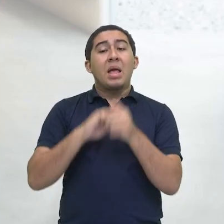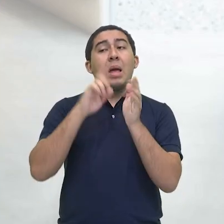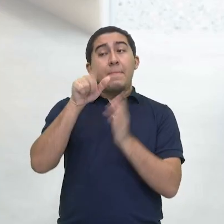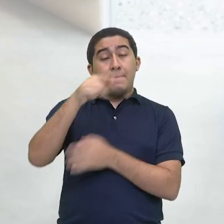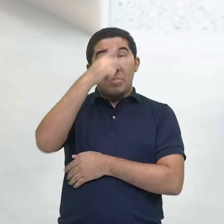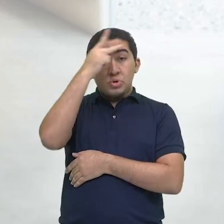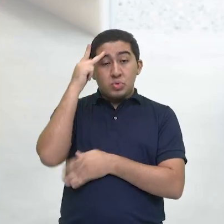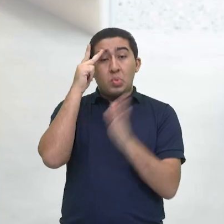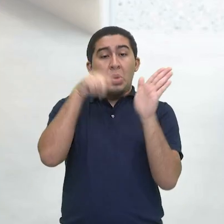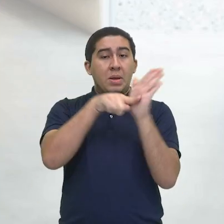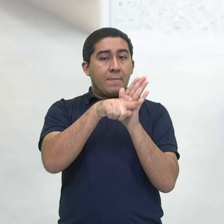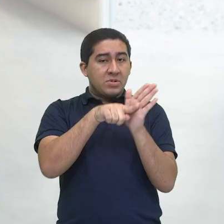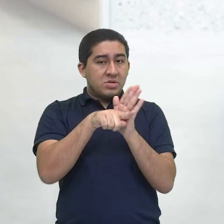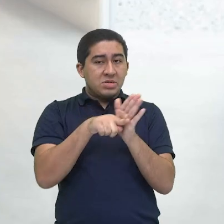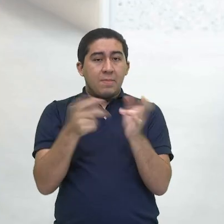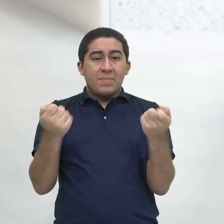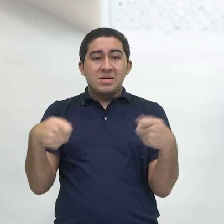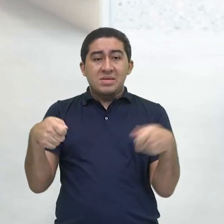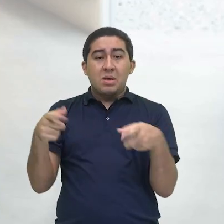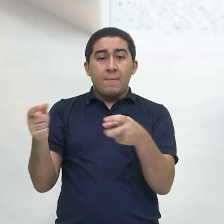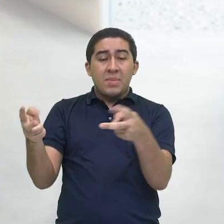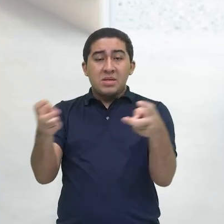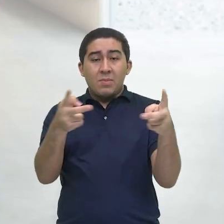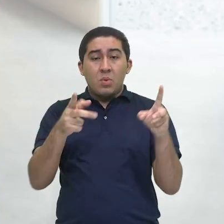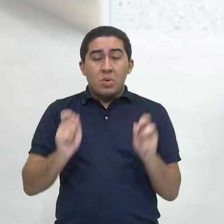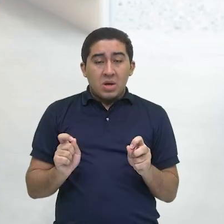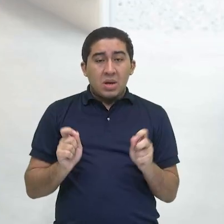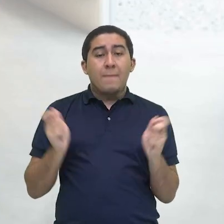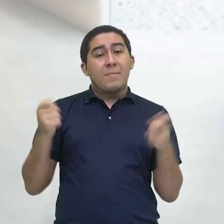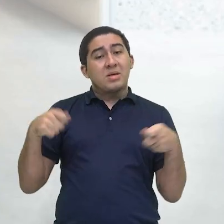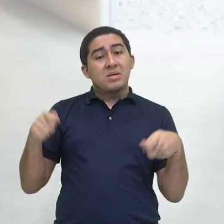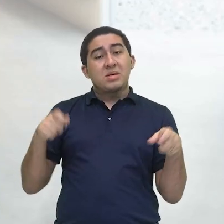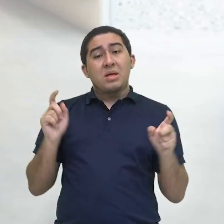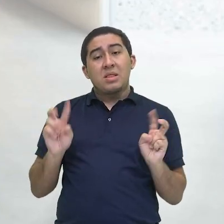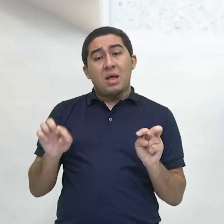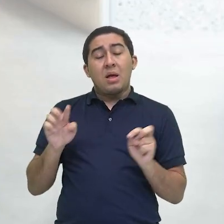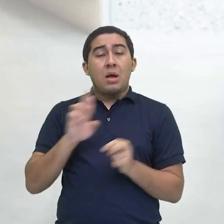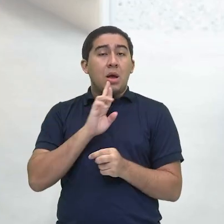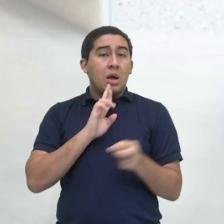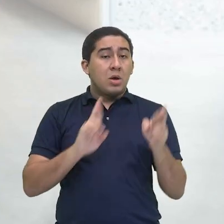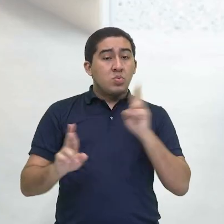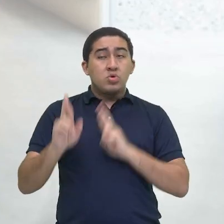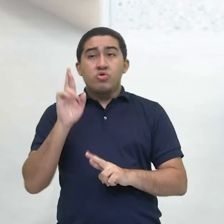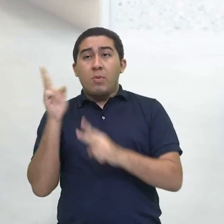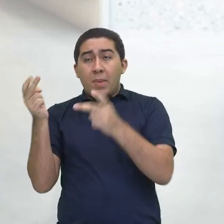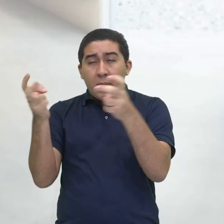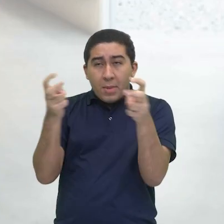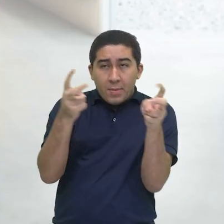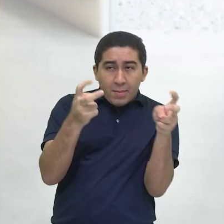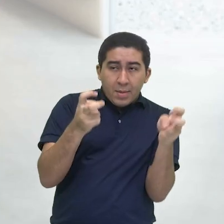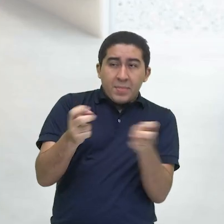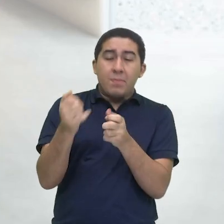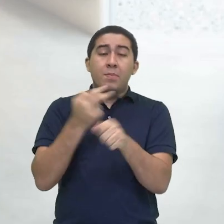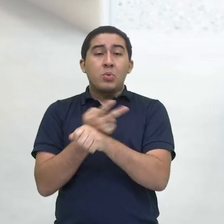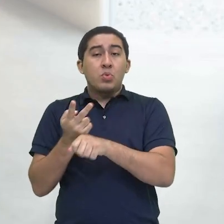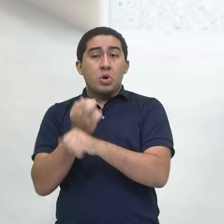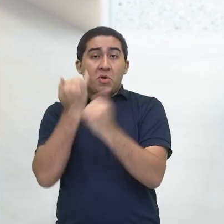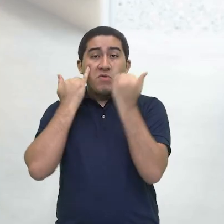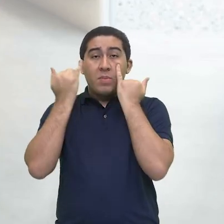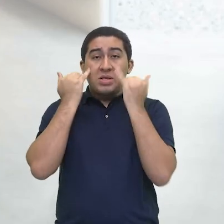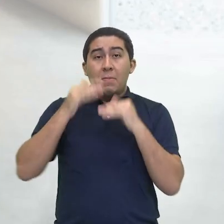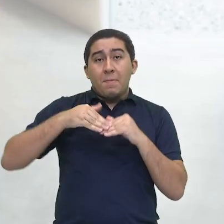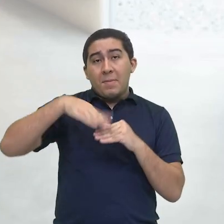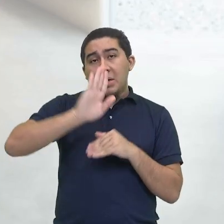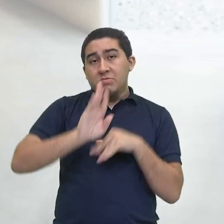ele deve olhar para o que precisa ser respondido e buscar mais informações